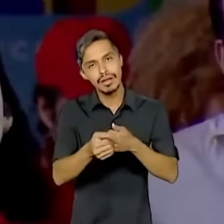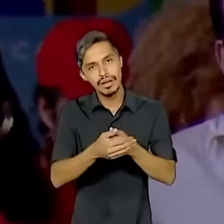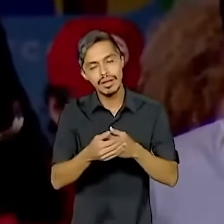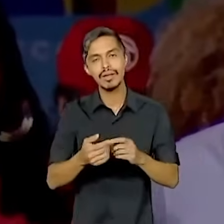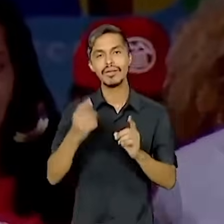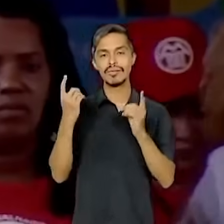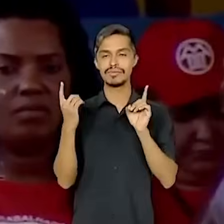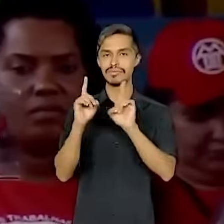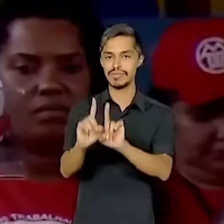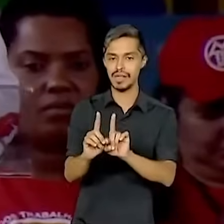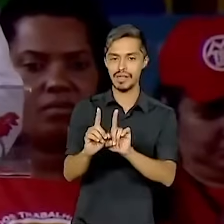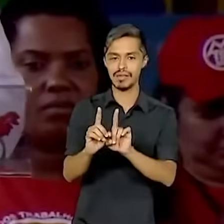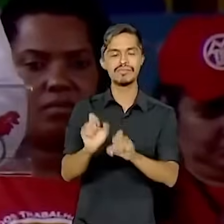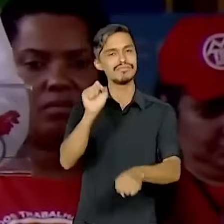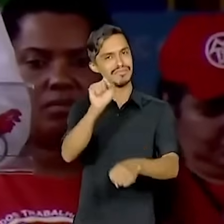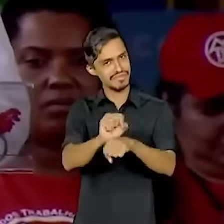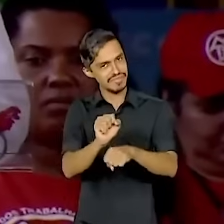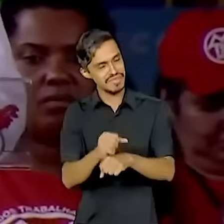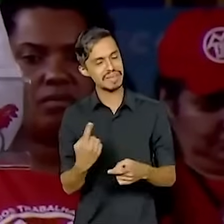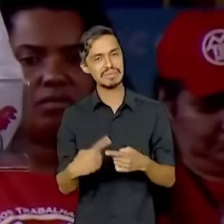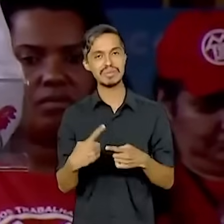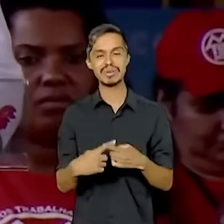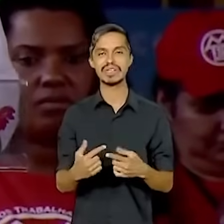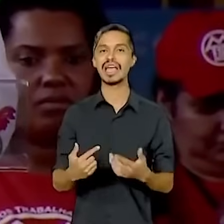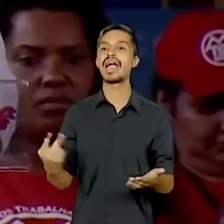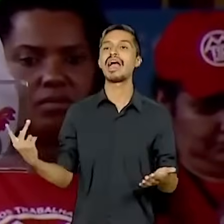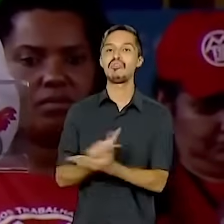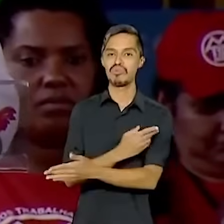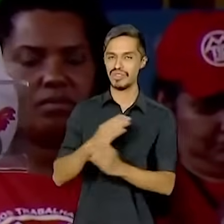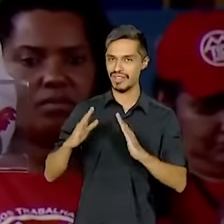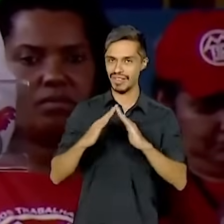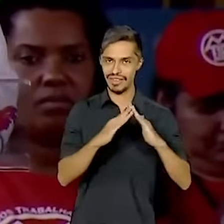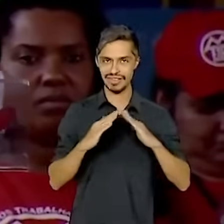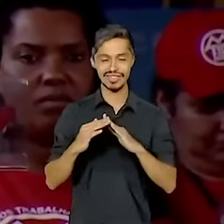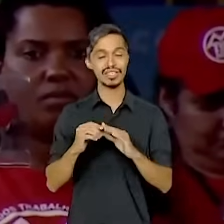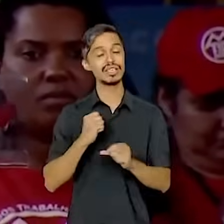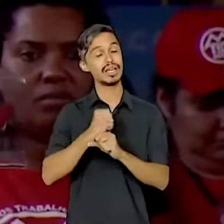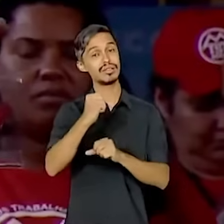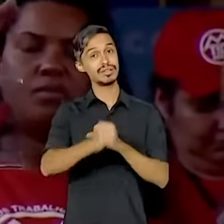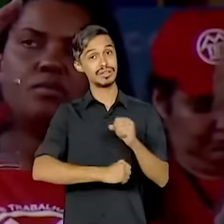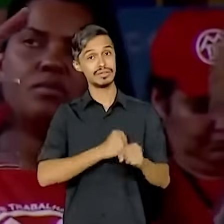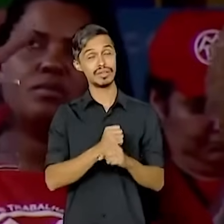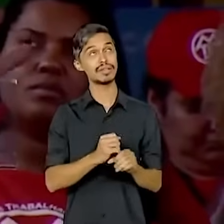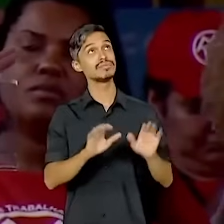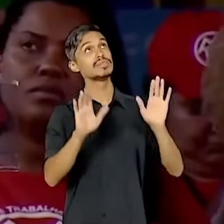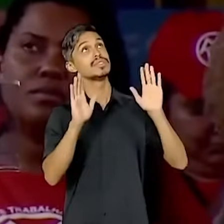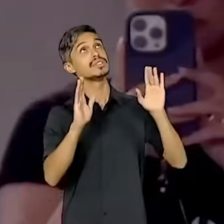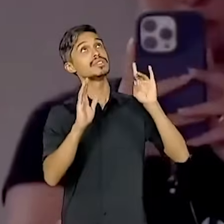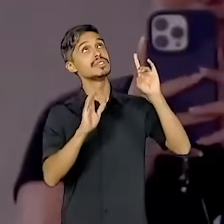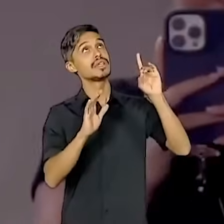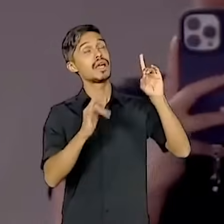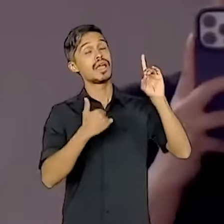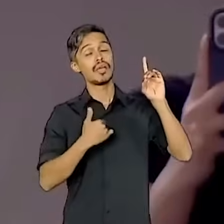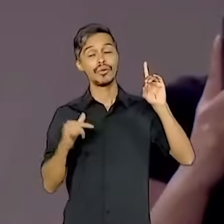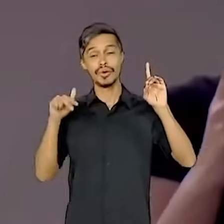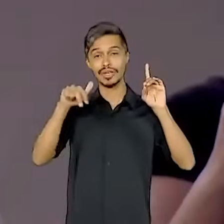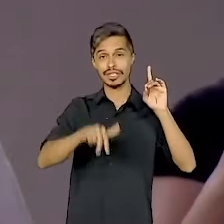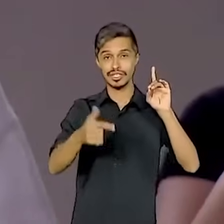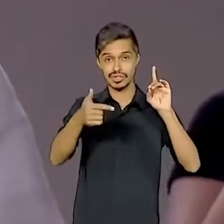aguarde. Então, as casas vão acontecer. E o ano que vem, se Deus quiser, eu vou estar aqui outra